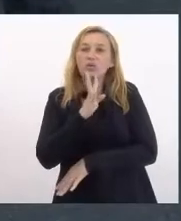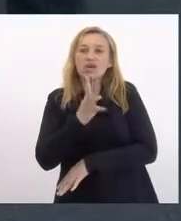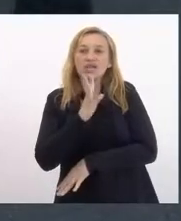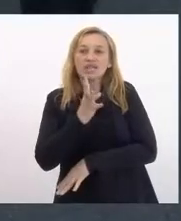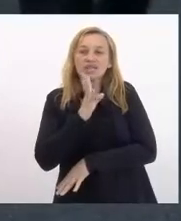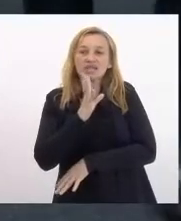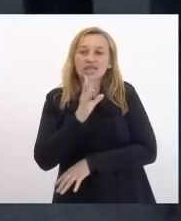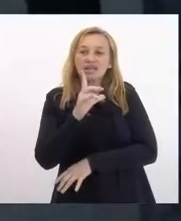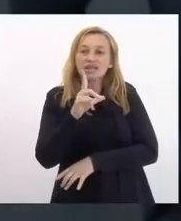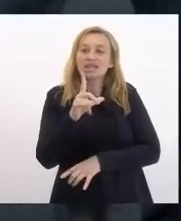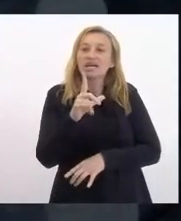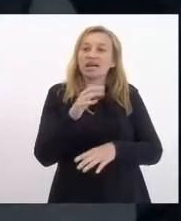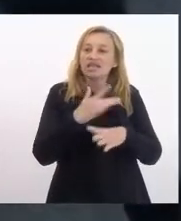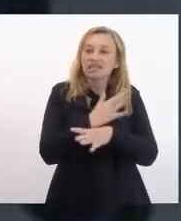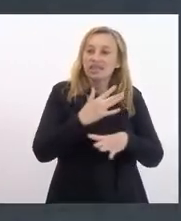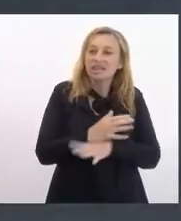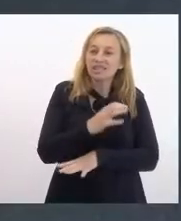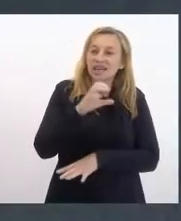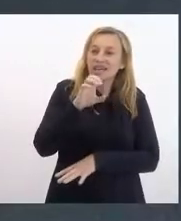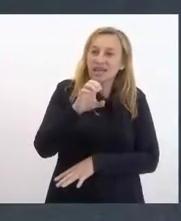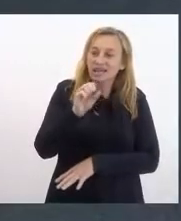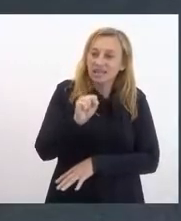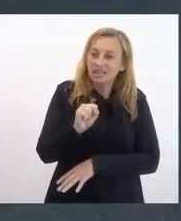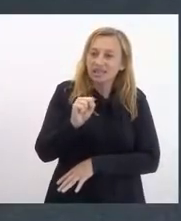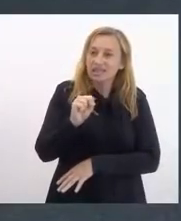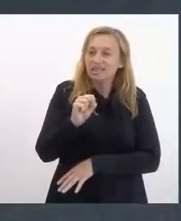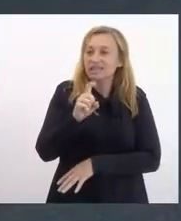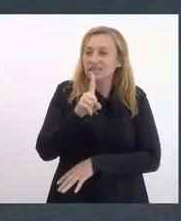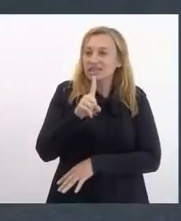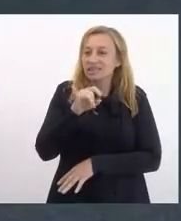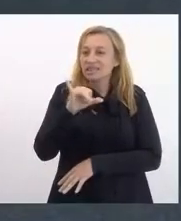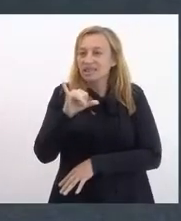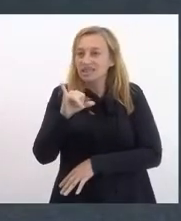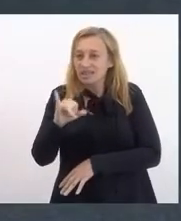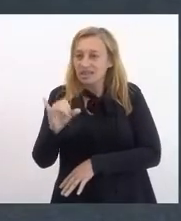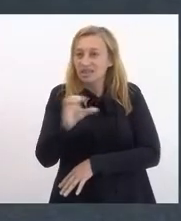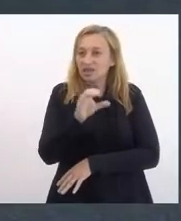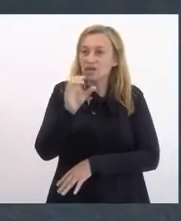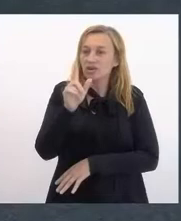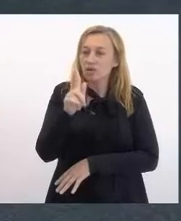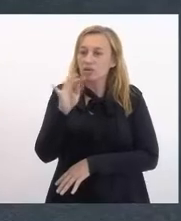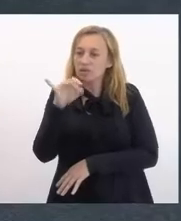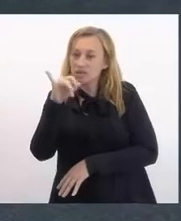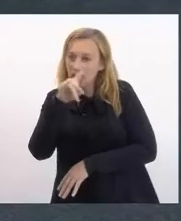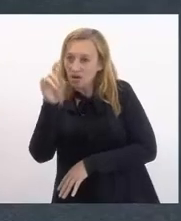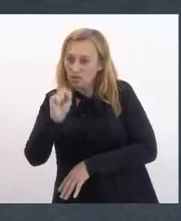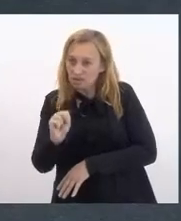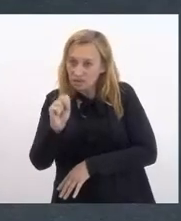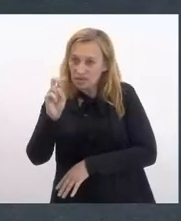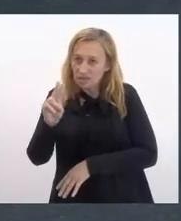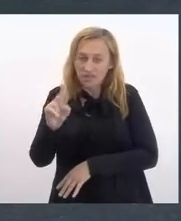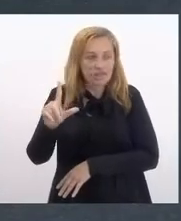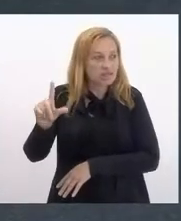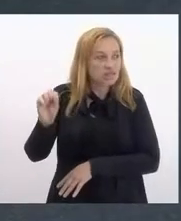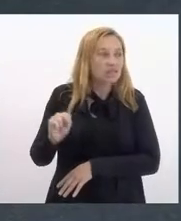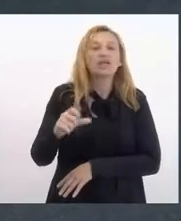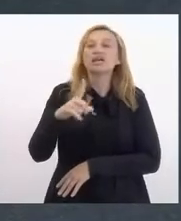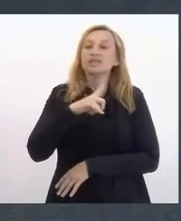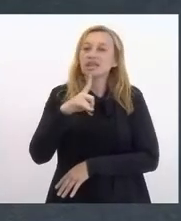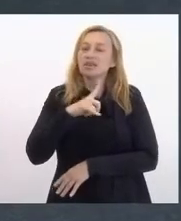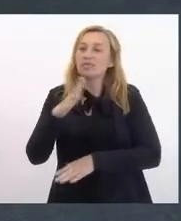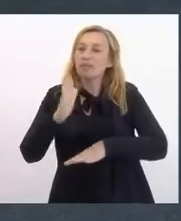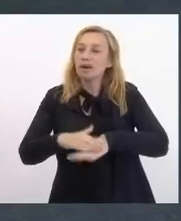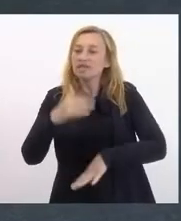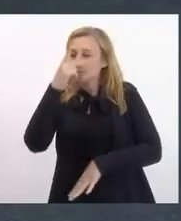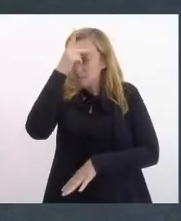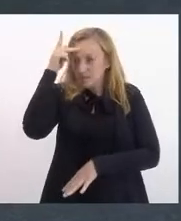da Dercy Gonçalves. Mas a gente tem mais estrelas lá, né? Importantes. É um céu muito favorável. A gente já